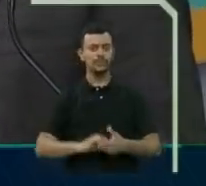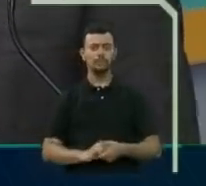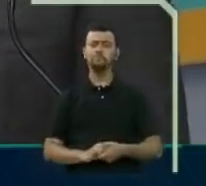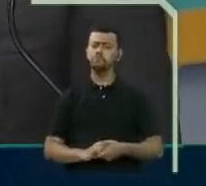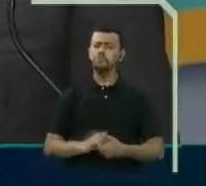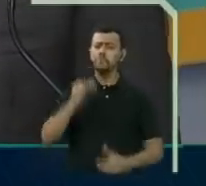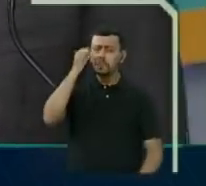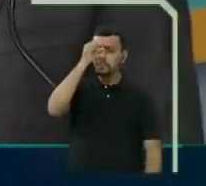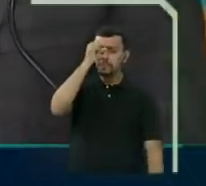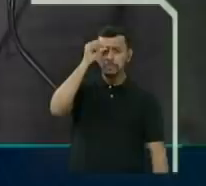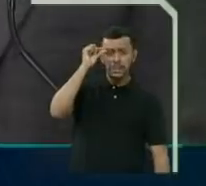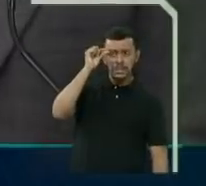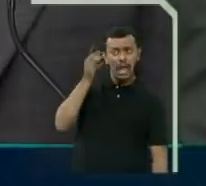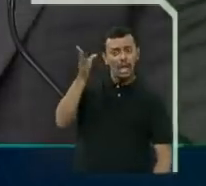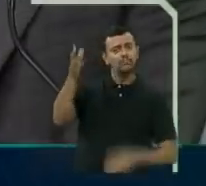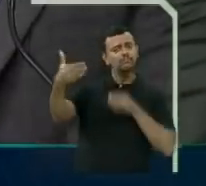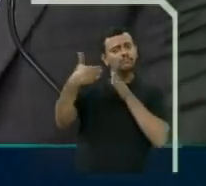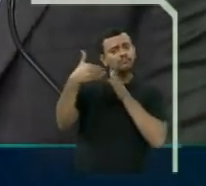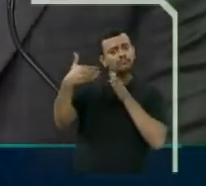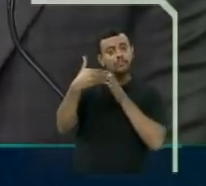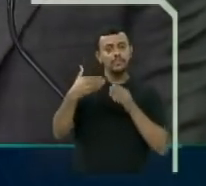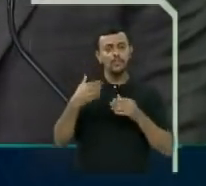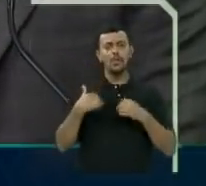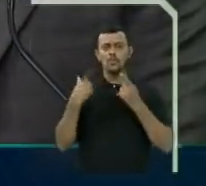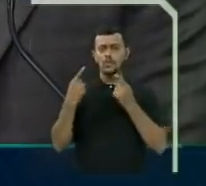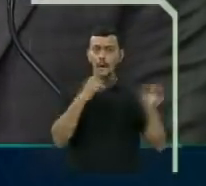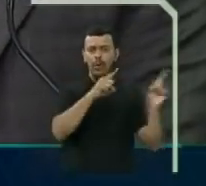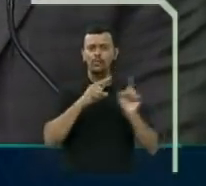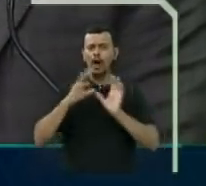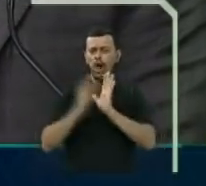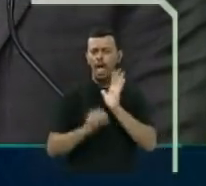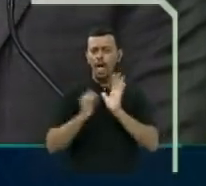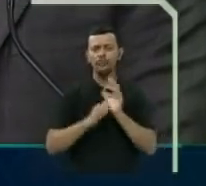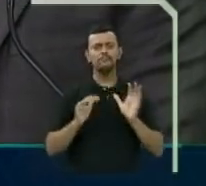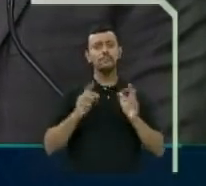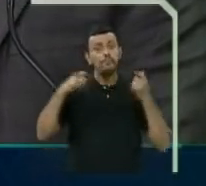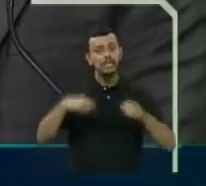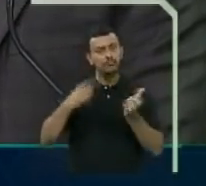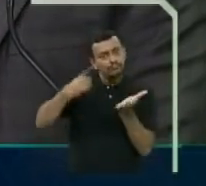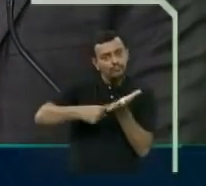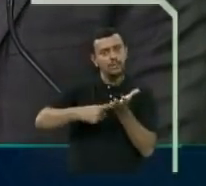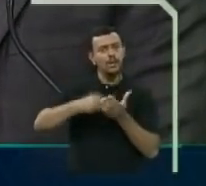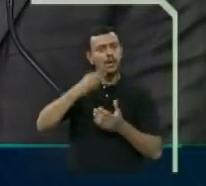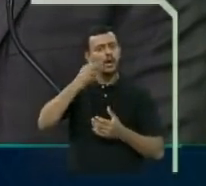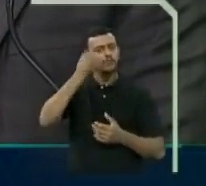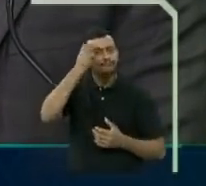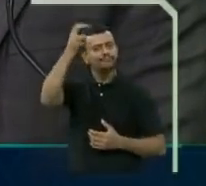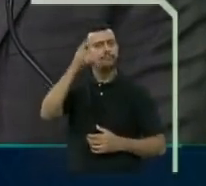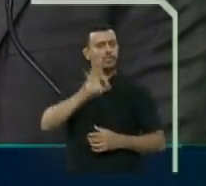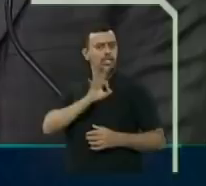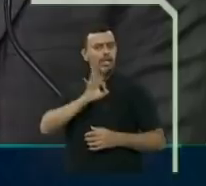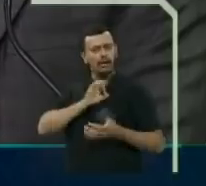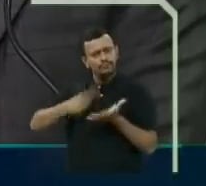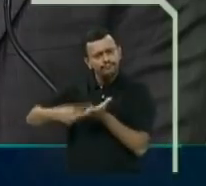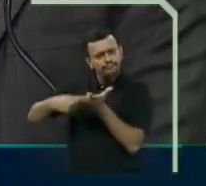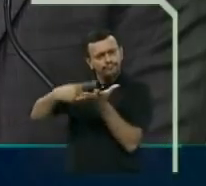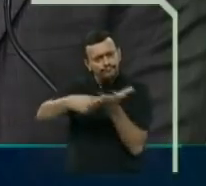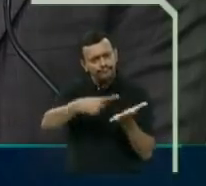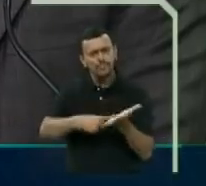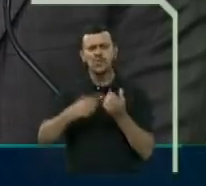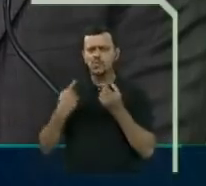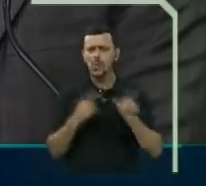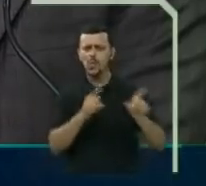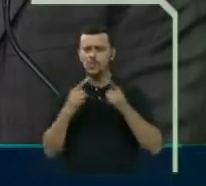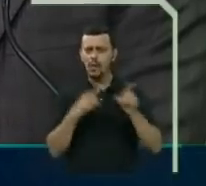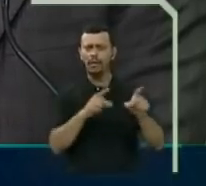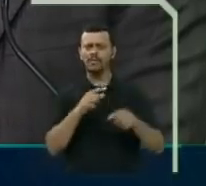concordo e quero dizer que, contra o crime organizado, vamos usar a inteligência policial para combater a utilização de